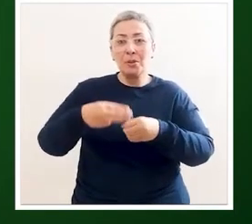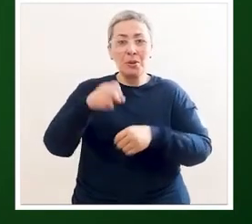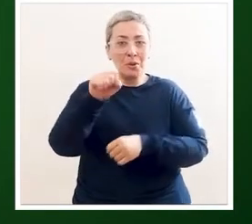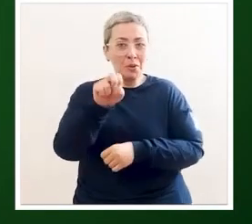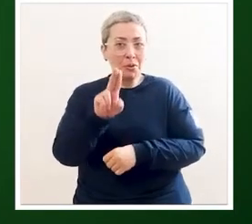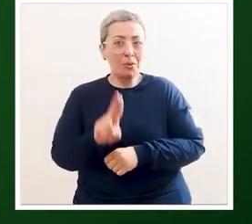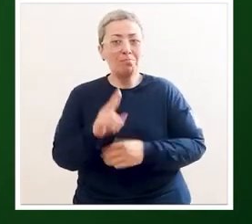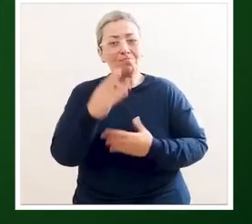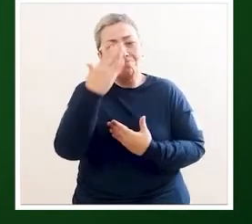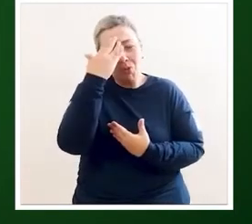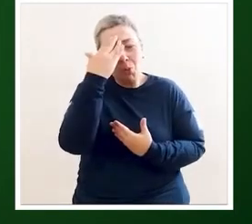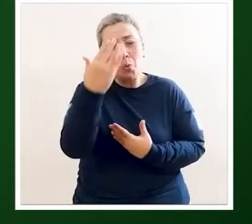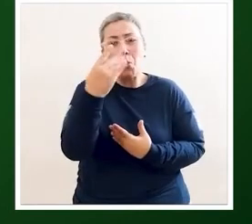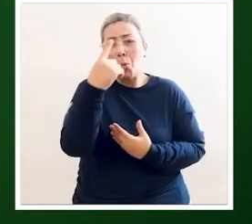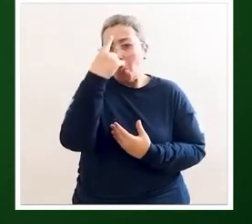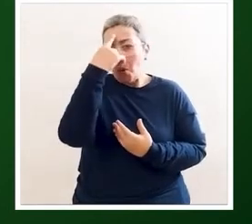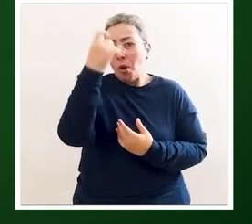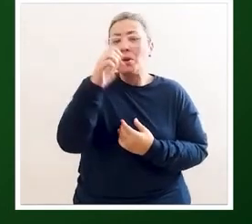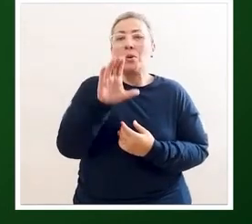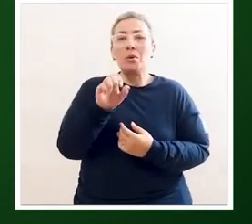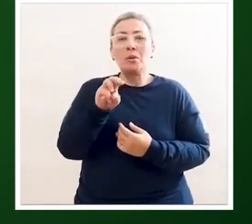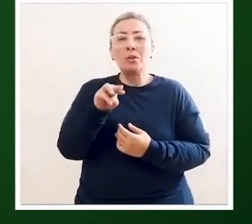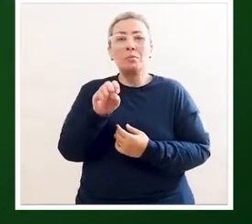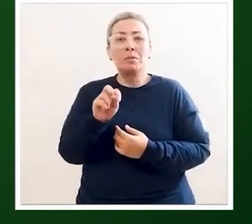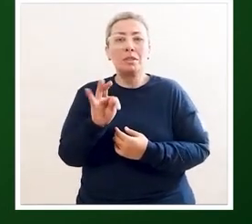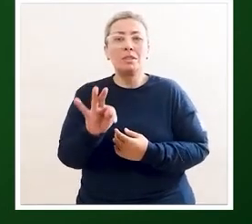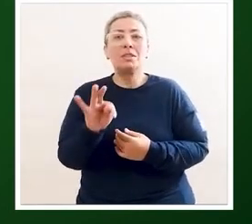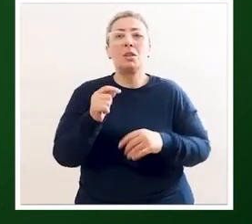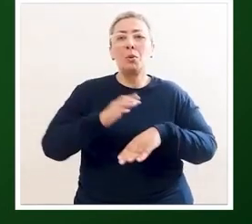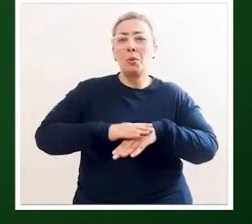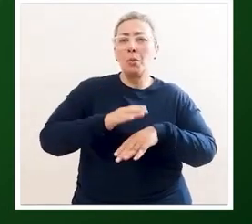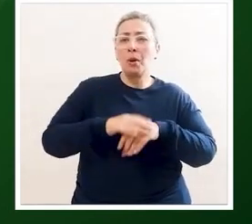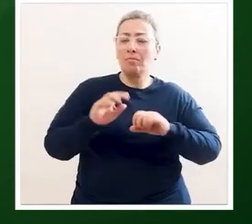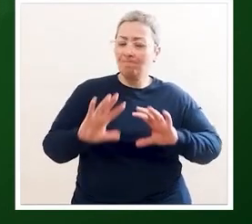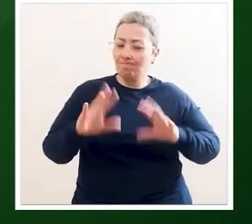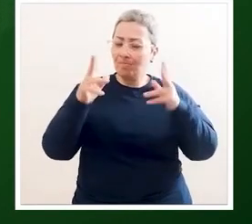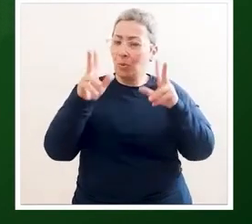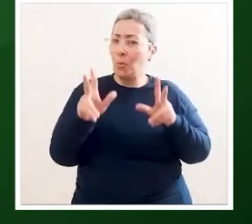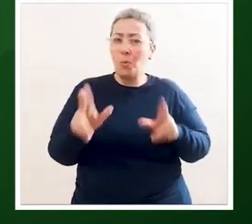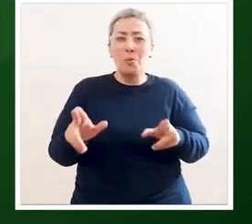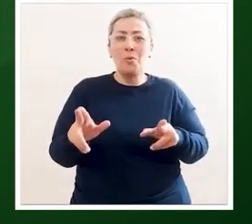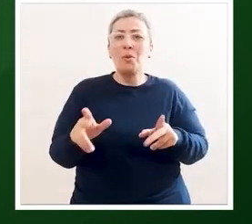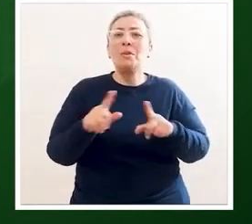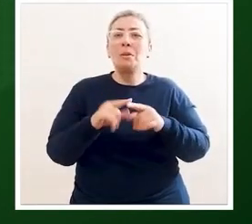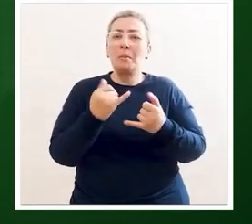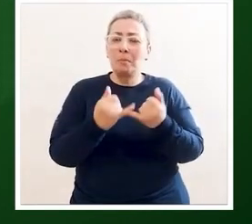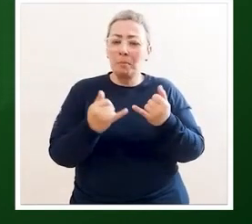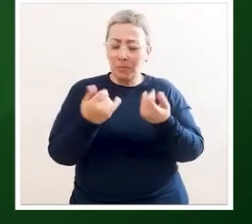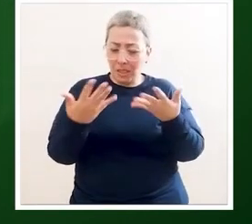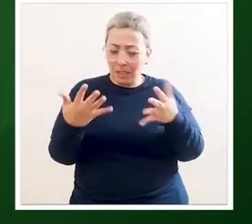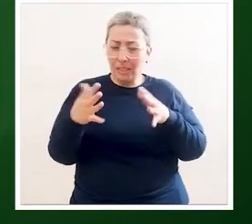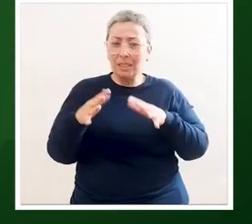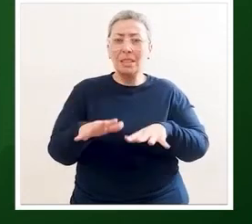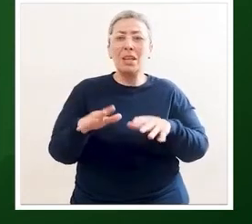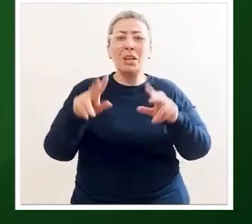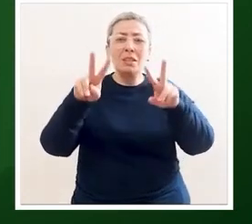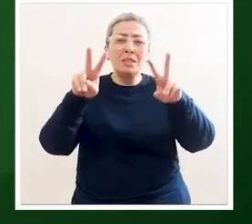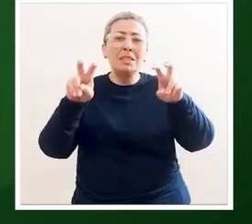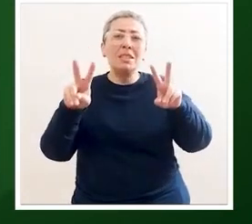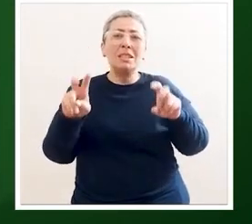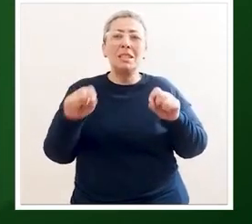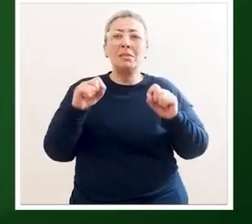o Município de Suzano queria agradecer a iniciativa do condemate realizando eventos como esse trazendo